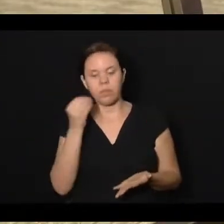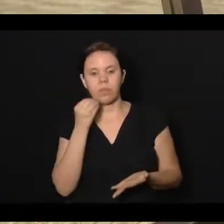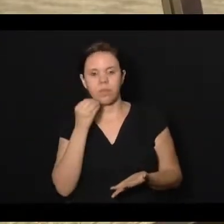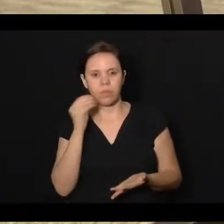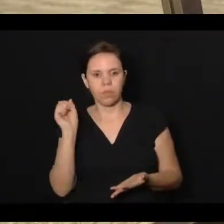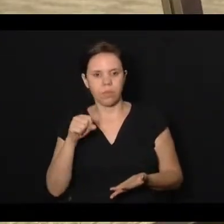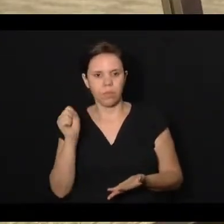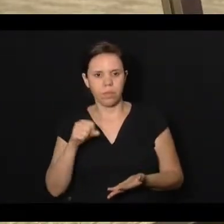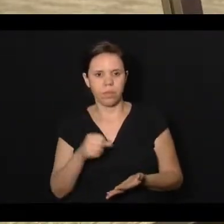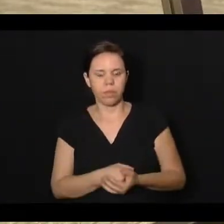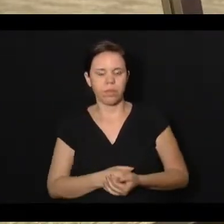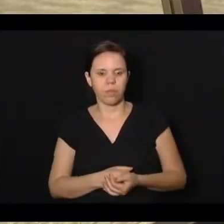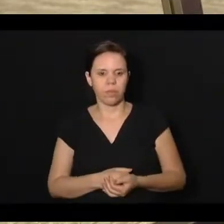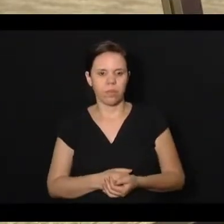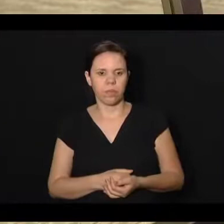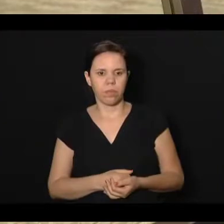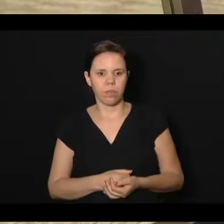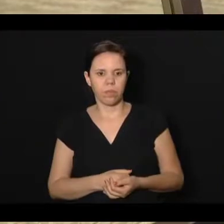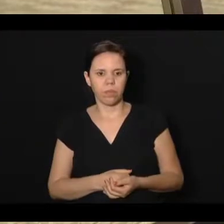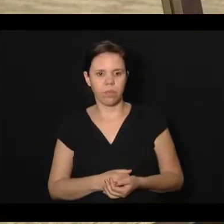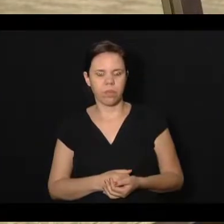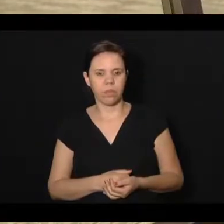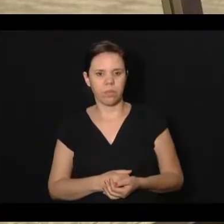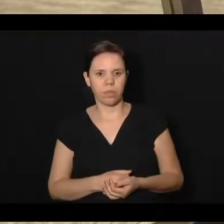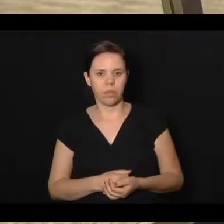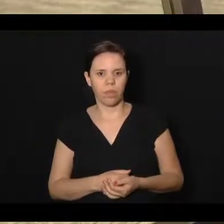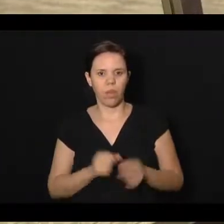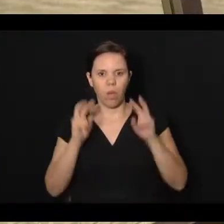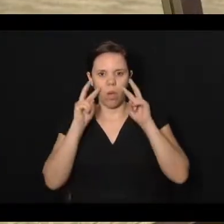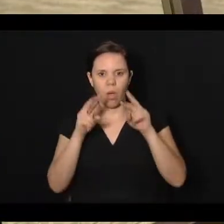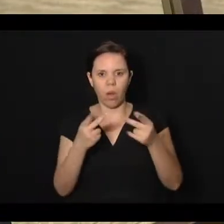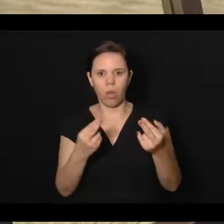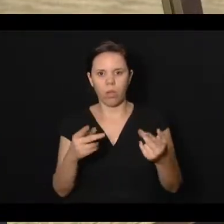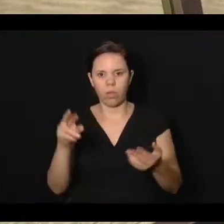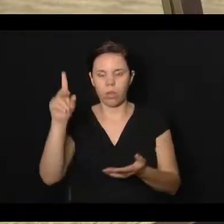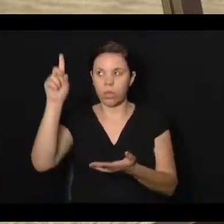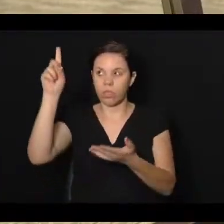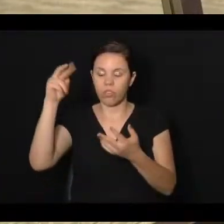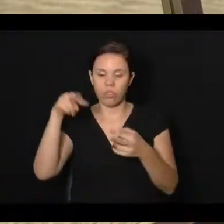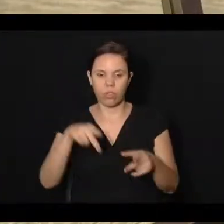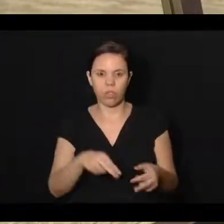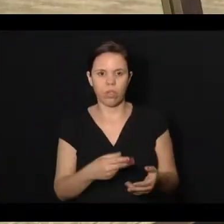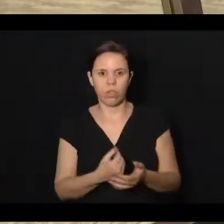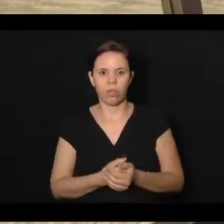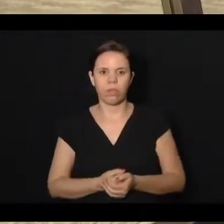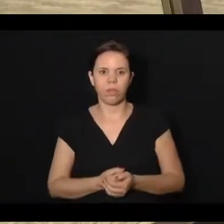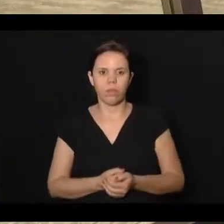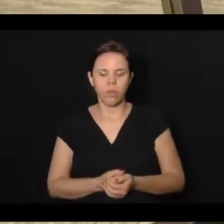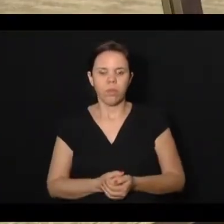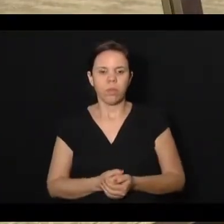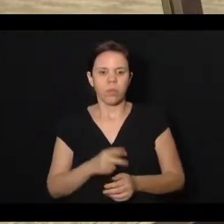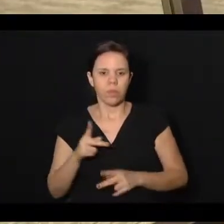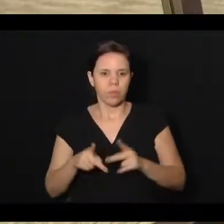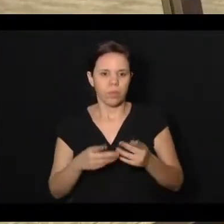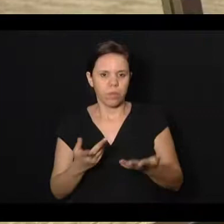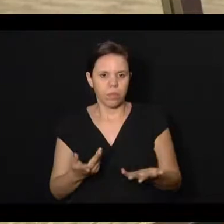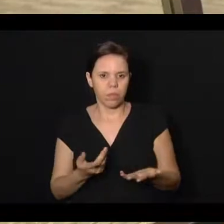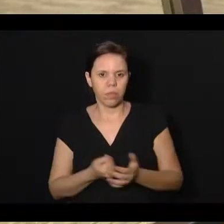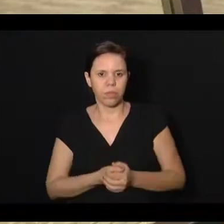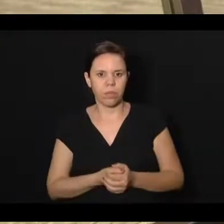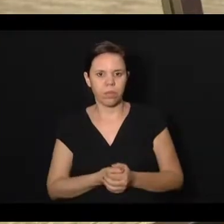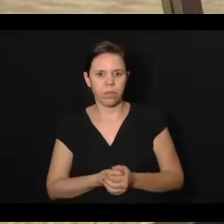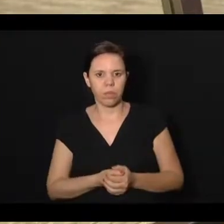mas é olhar a mulher de deus né mas temos que olhar com o o o pessoas em situação de vulnerabilidade